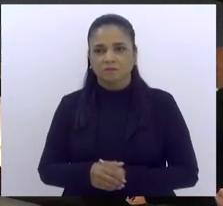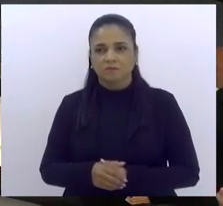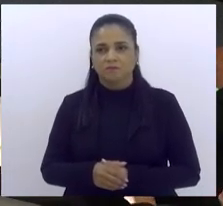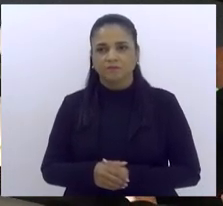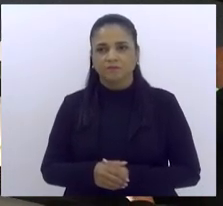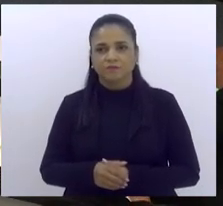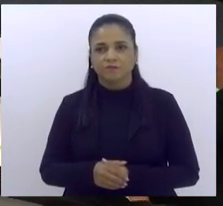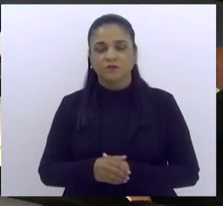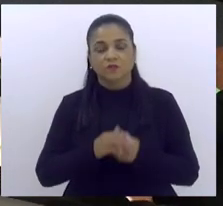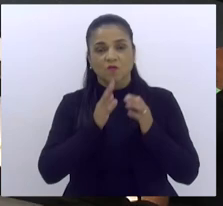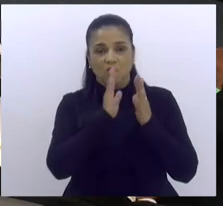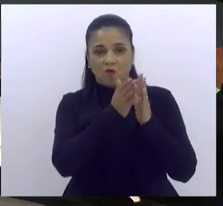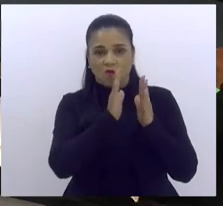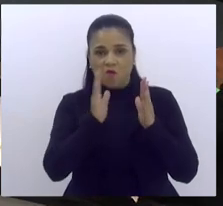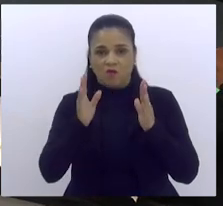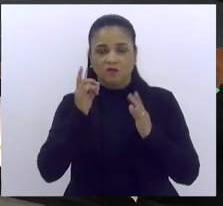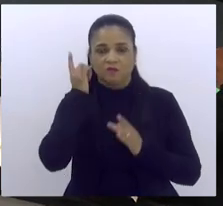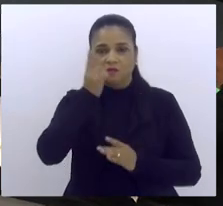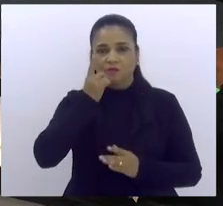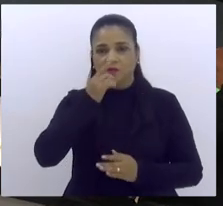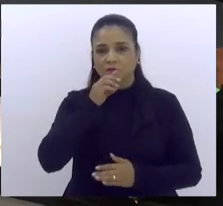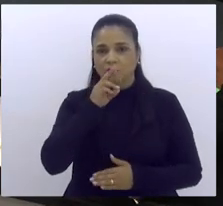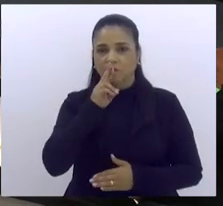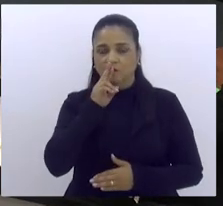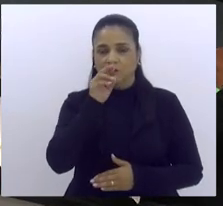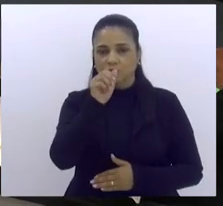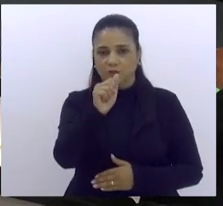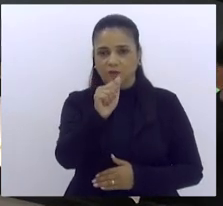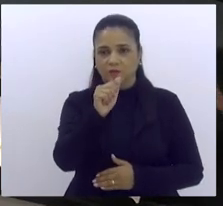Questão de ordem, deputado Rodrigo Amorim.